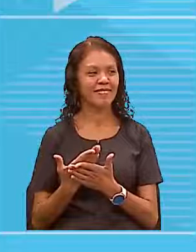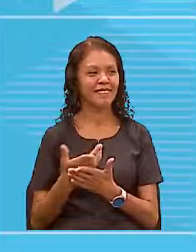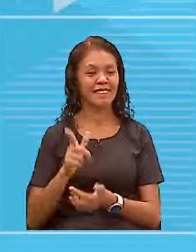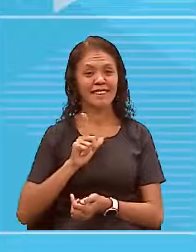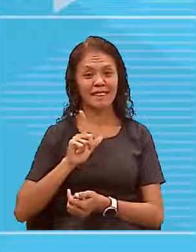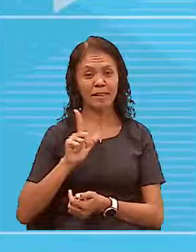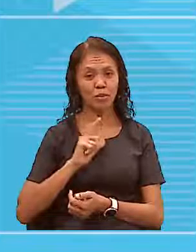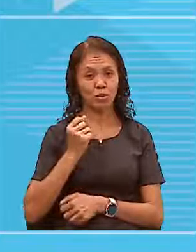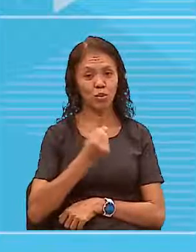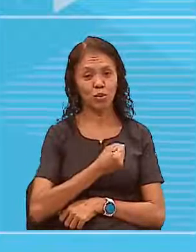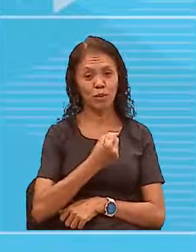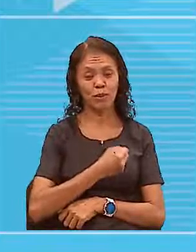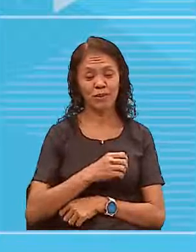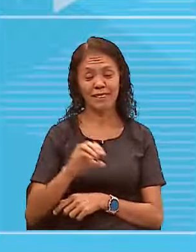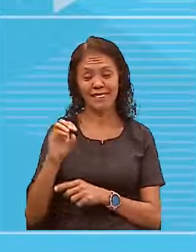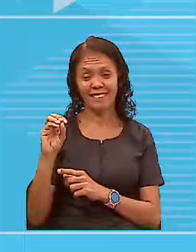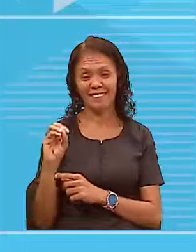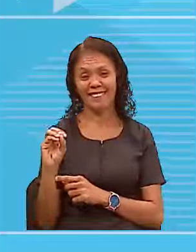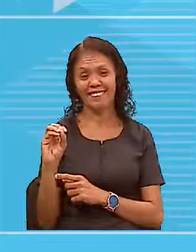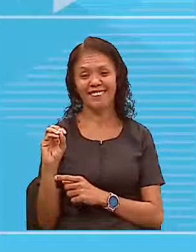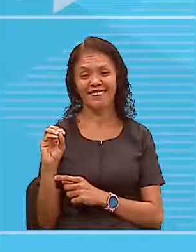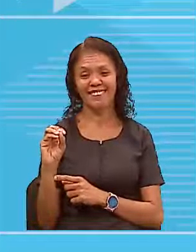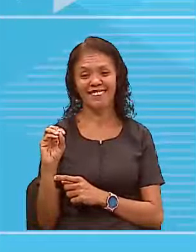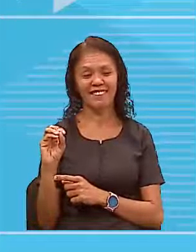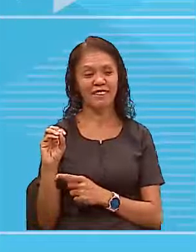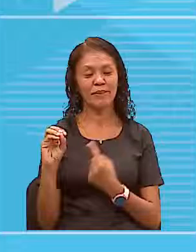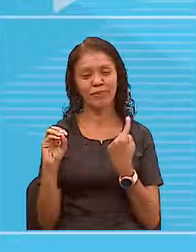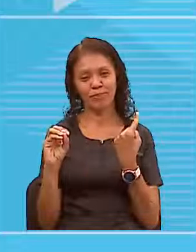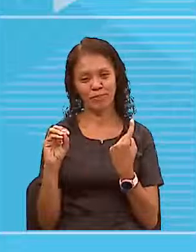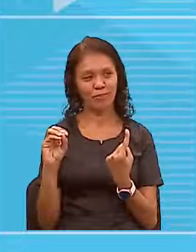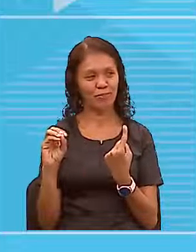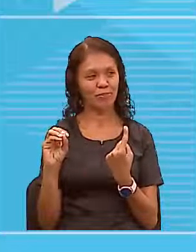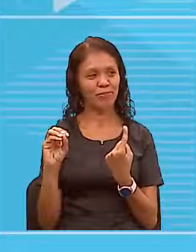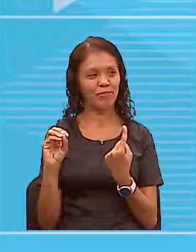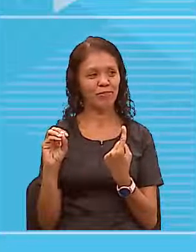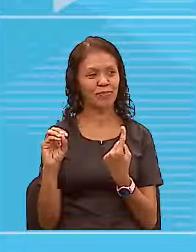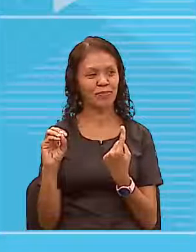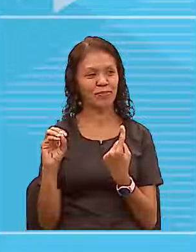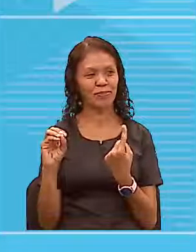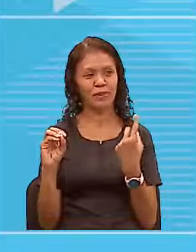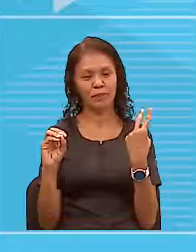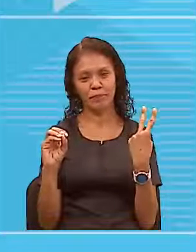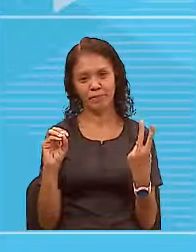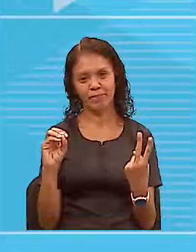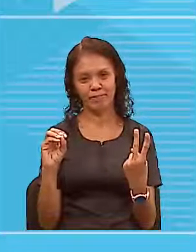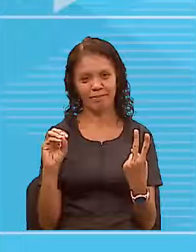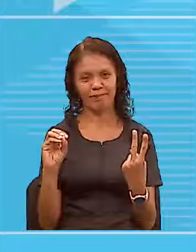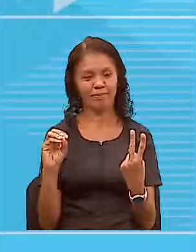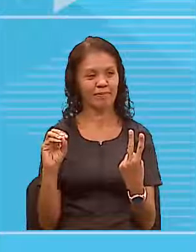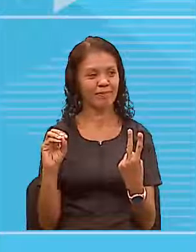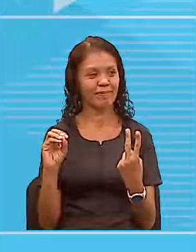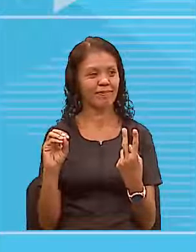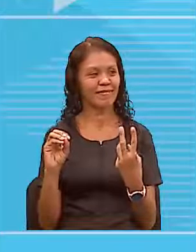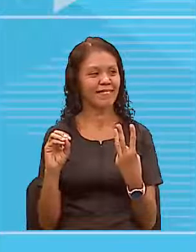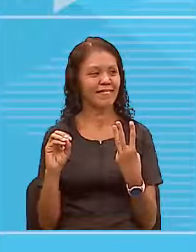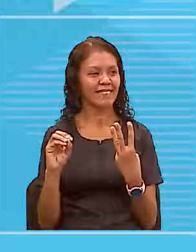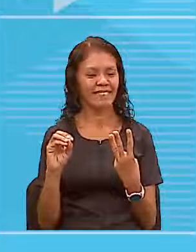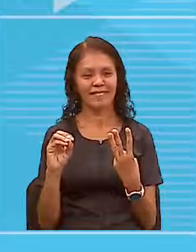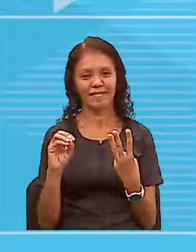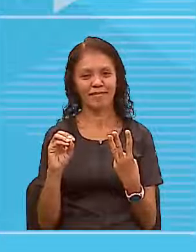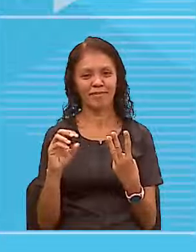Nós temos o zero, nós temos o um, nós temos o dois e nós temos o